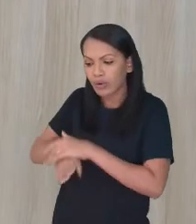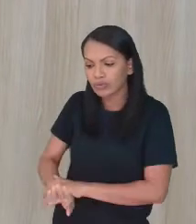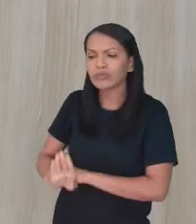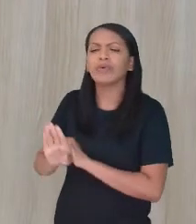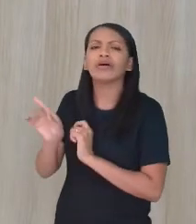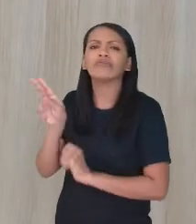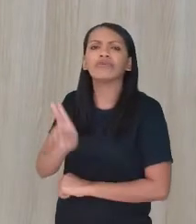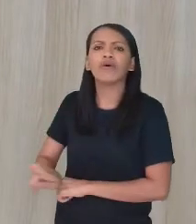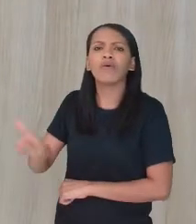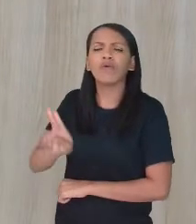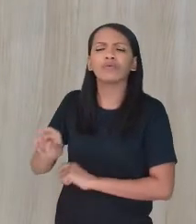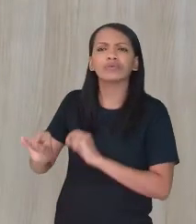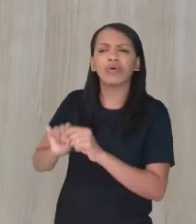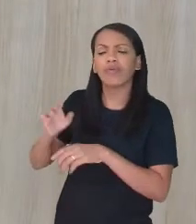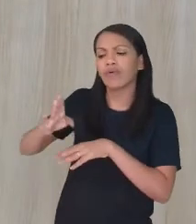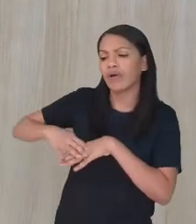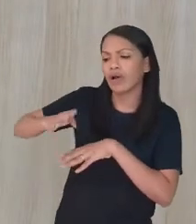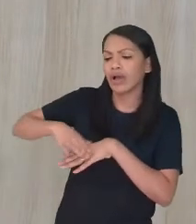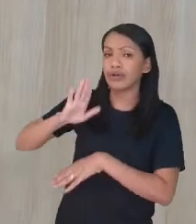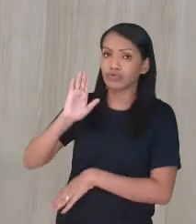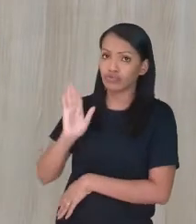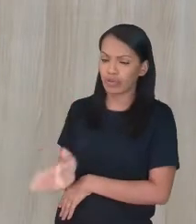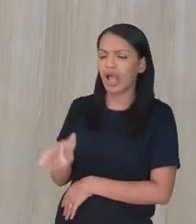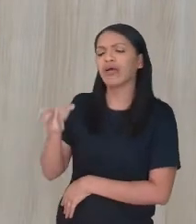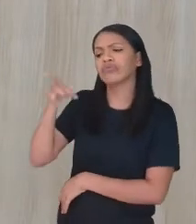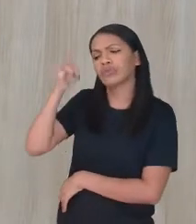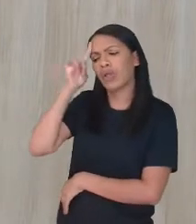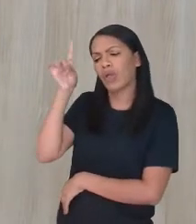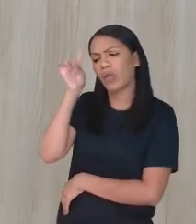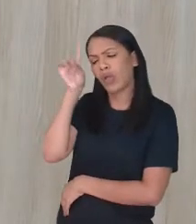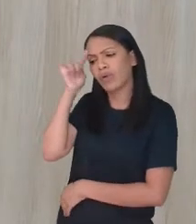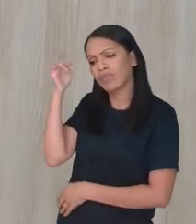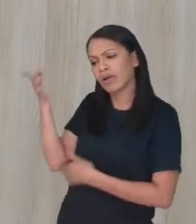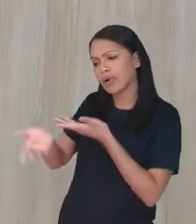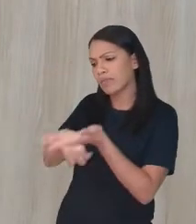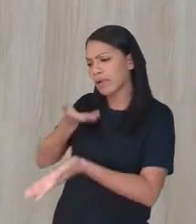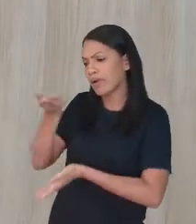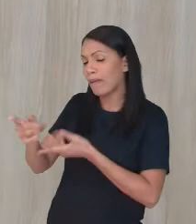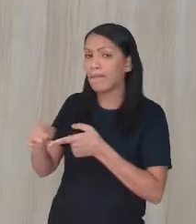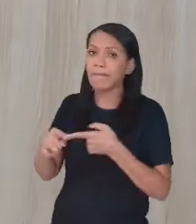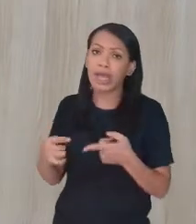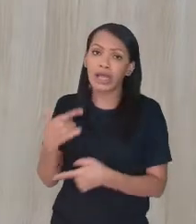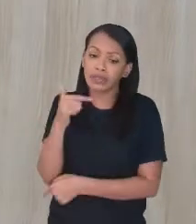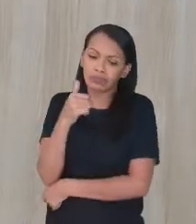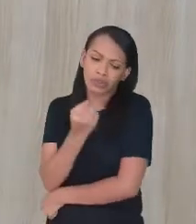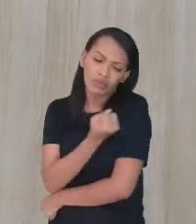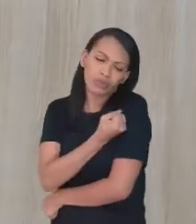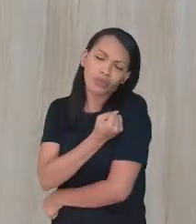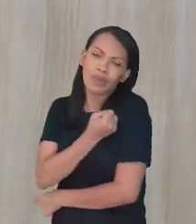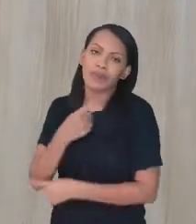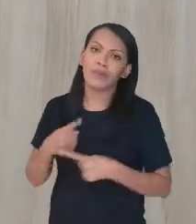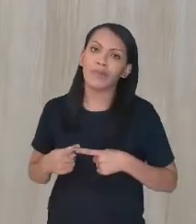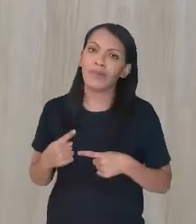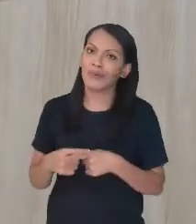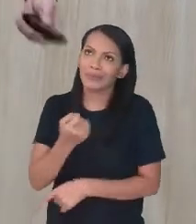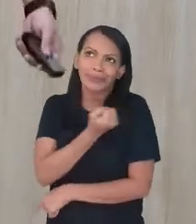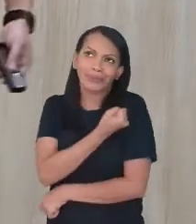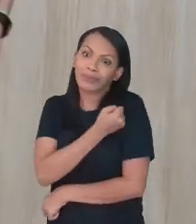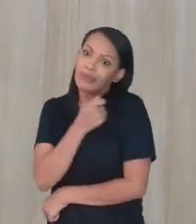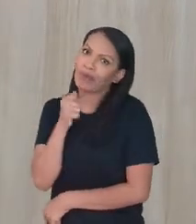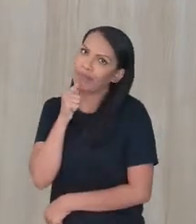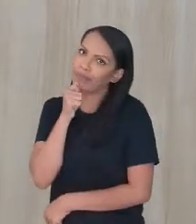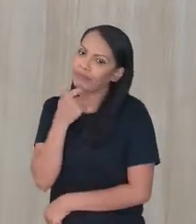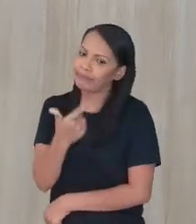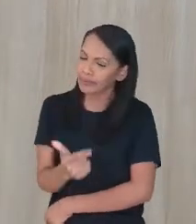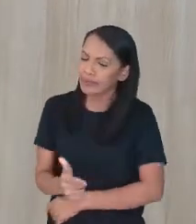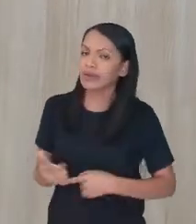utilizar a matemática já no seu dia a dia. Claro, sem a utilização dos números, porque ainda não existiam.